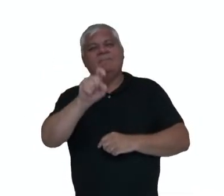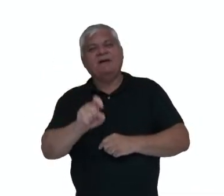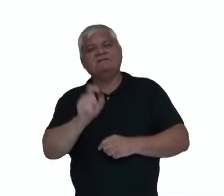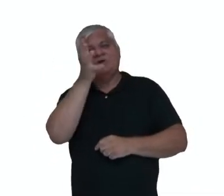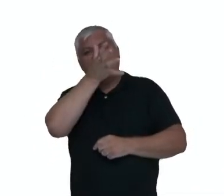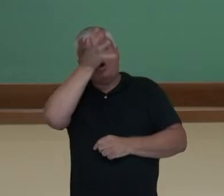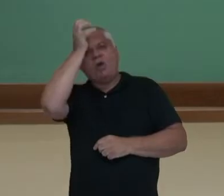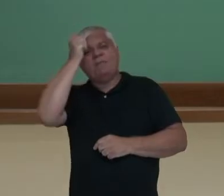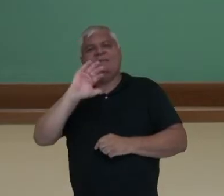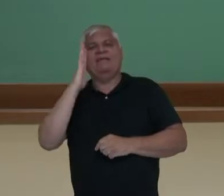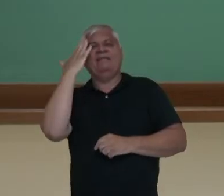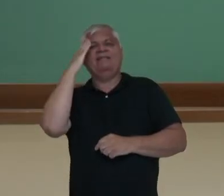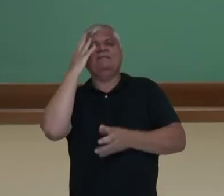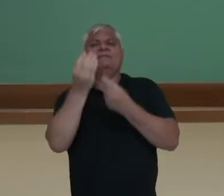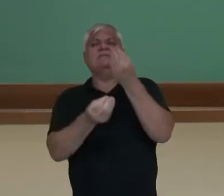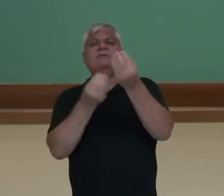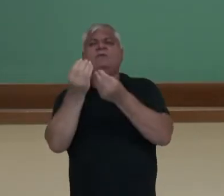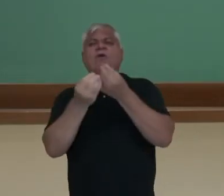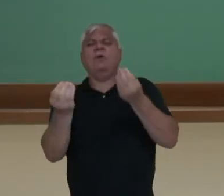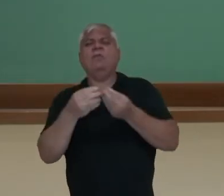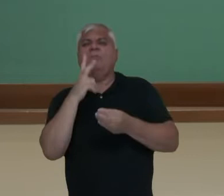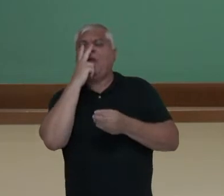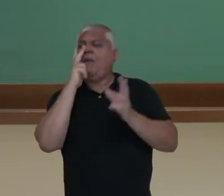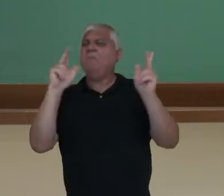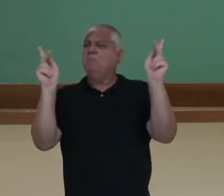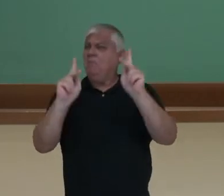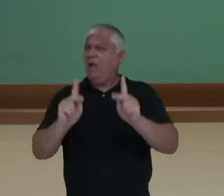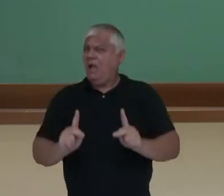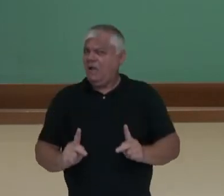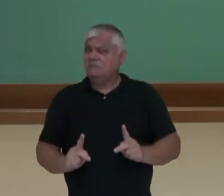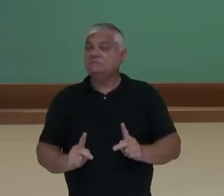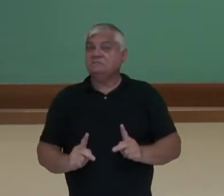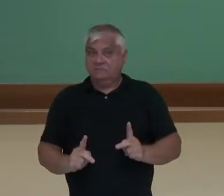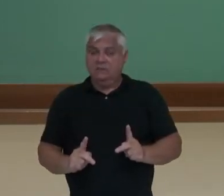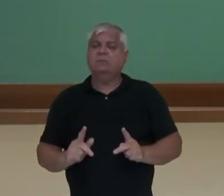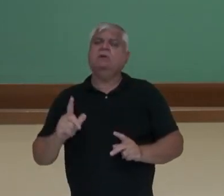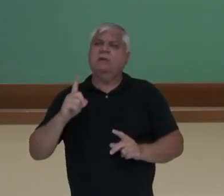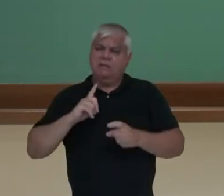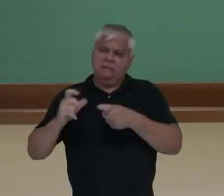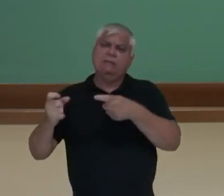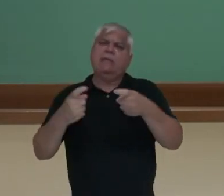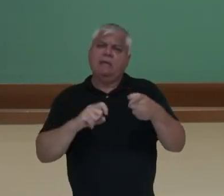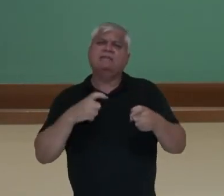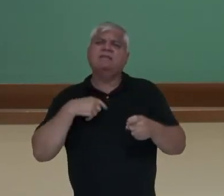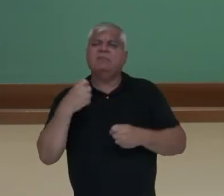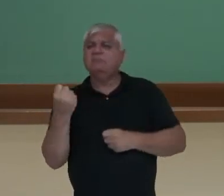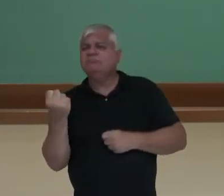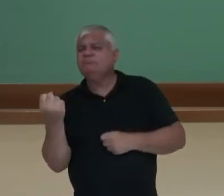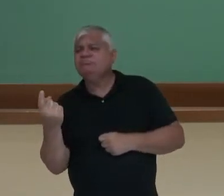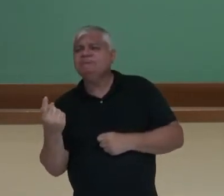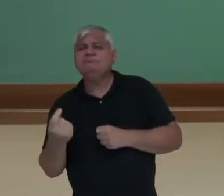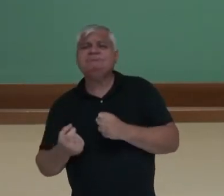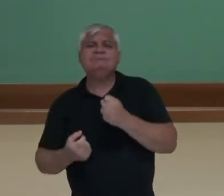entender esse período de relativa paz, não que não houveram guerras, né, mas não eram